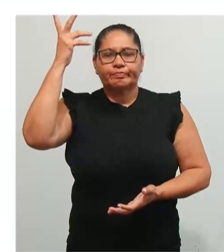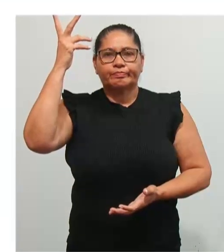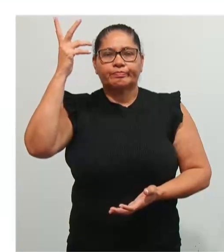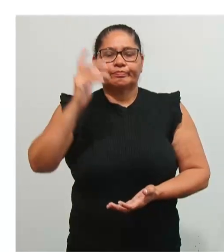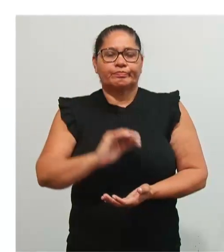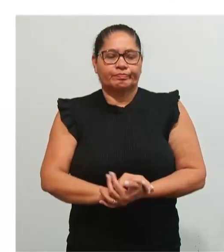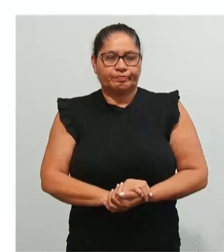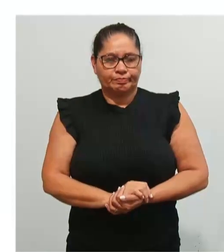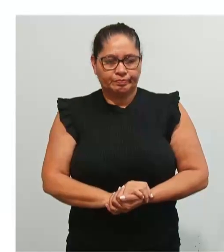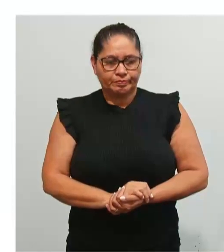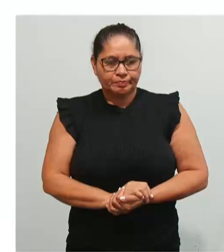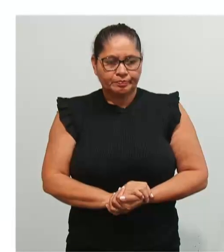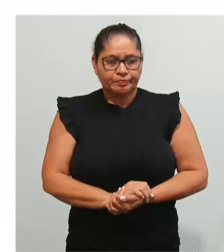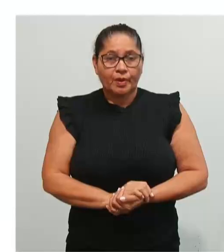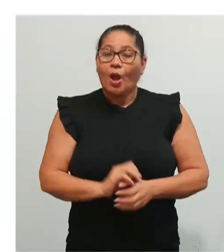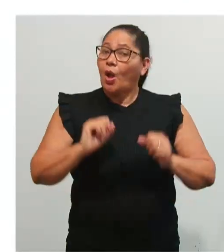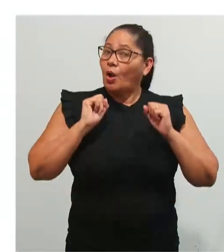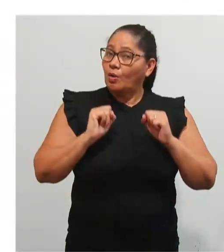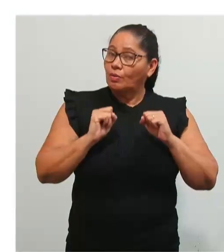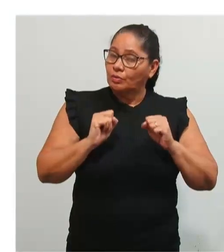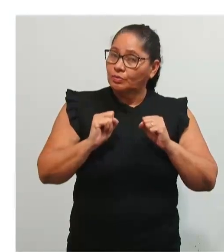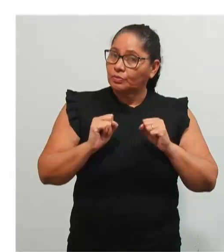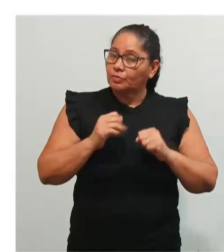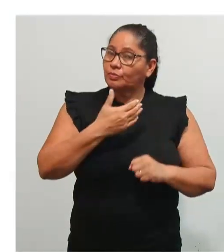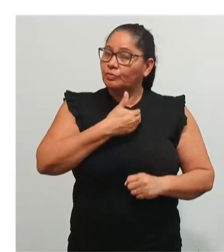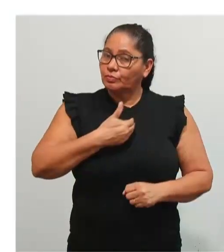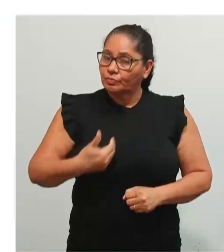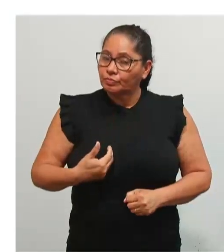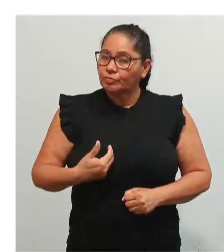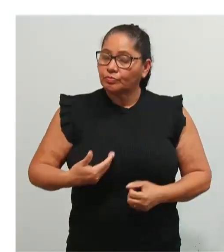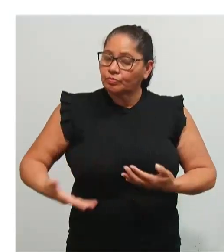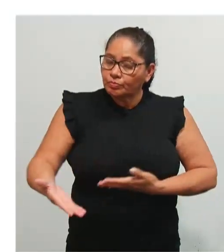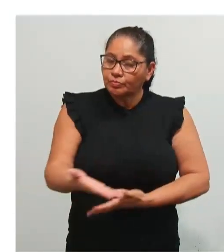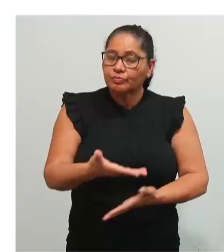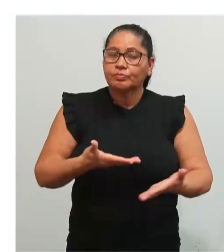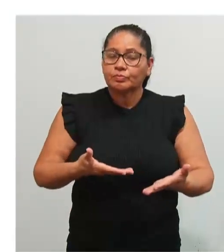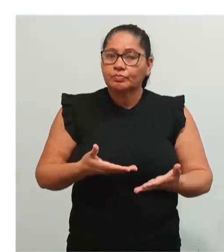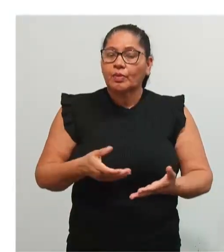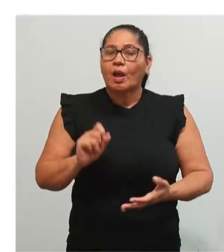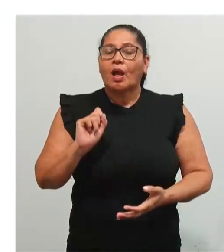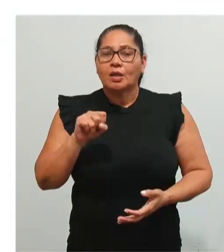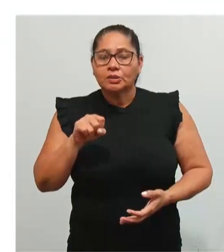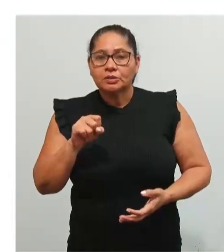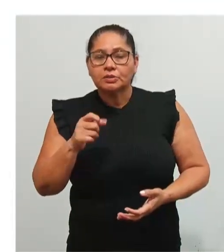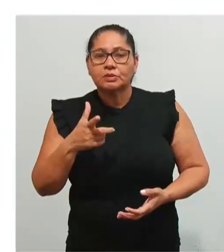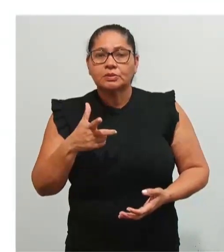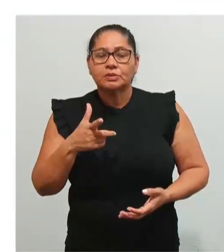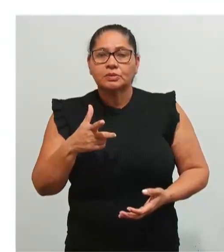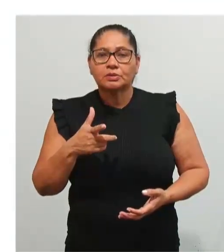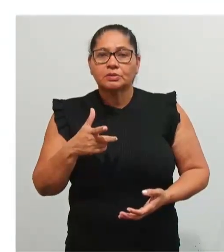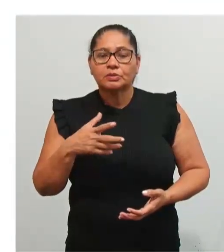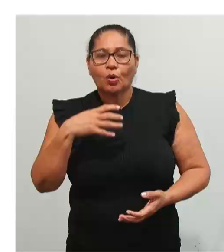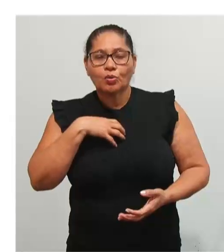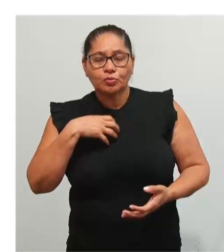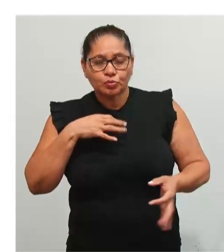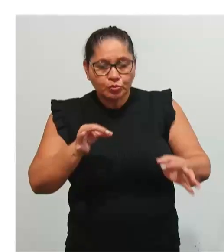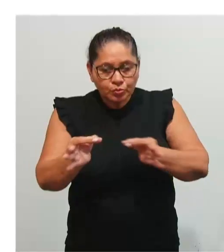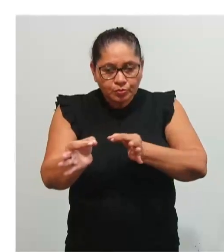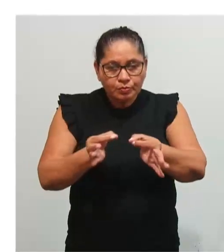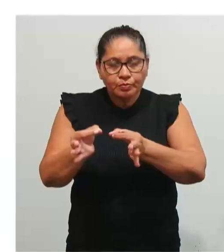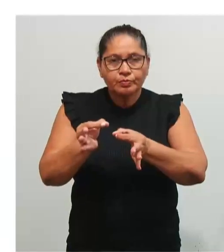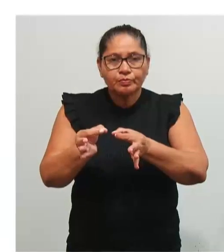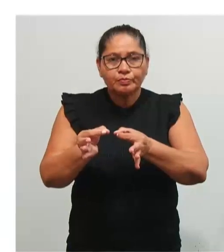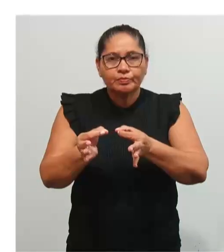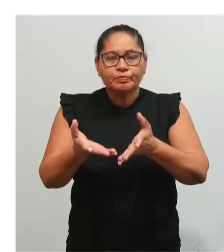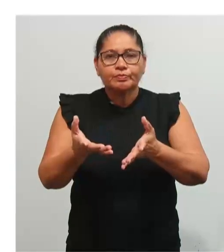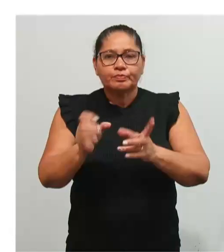toma. Pode-se dizer que governança envolve o modo e a forma pela qual o governo se organiza para prestar